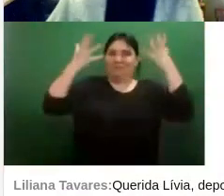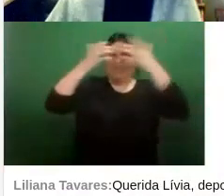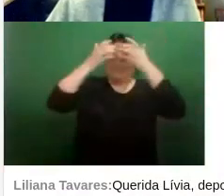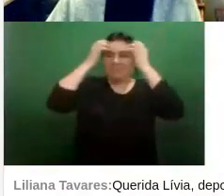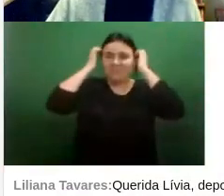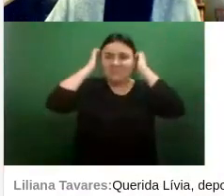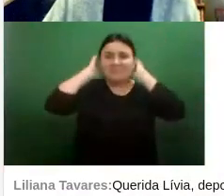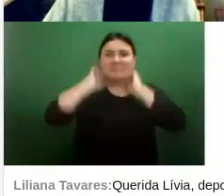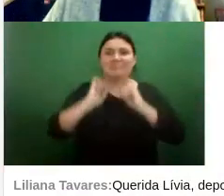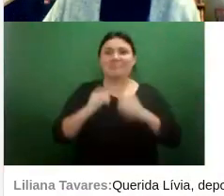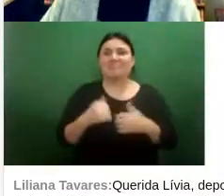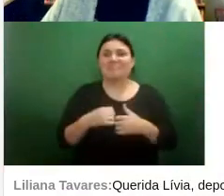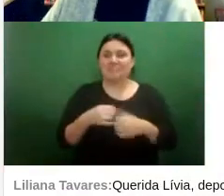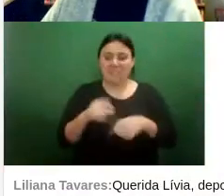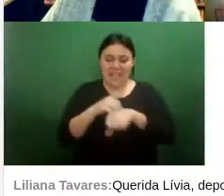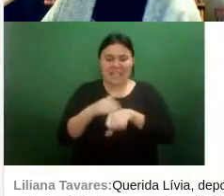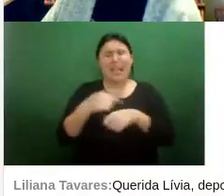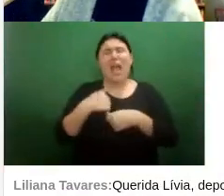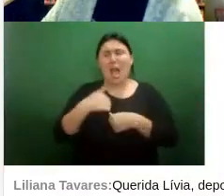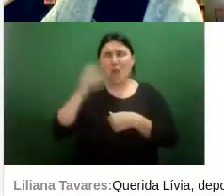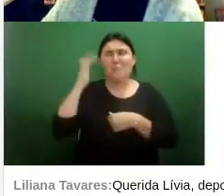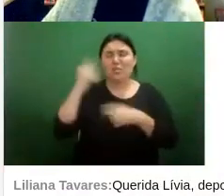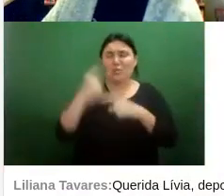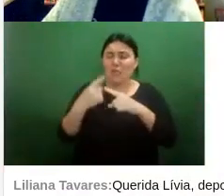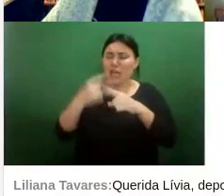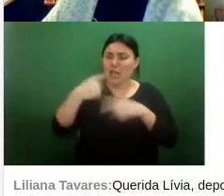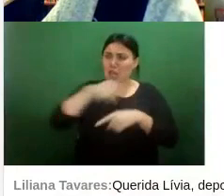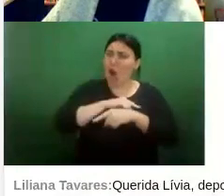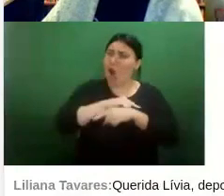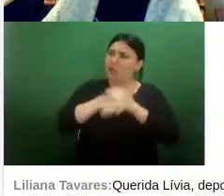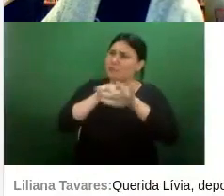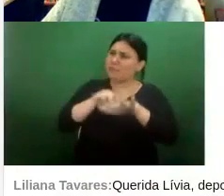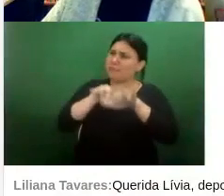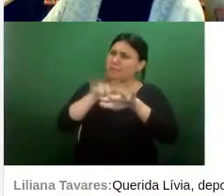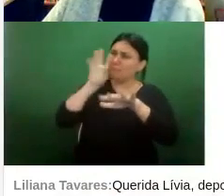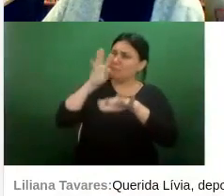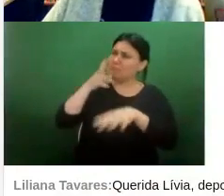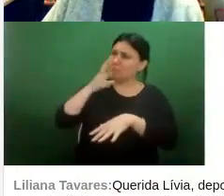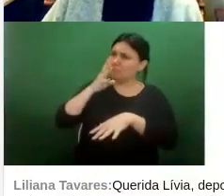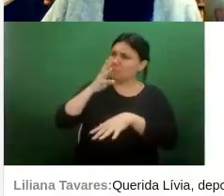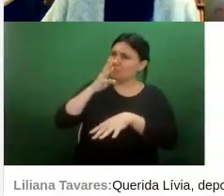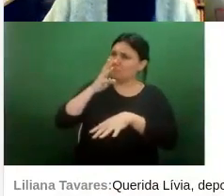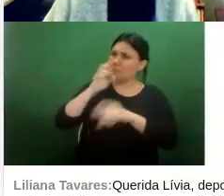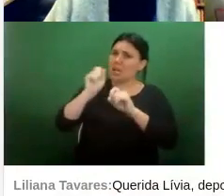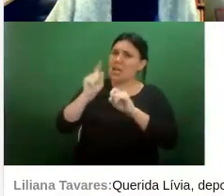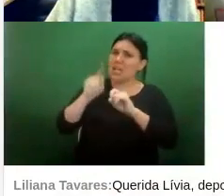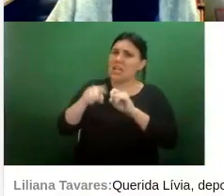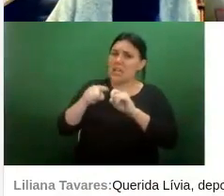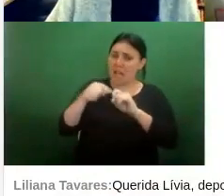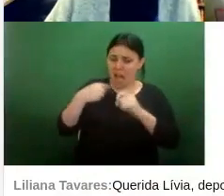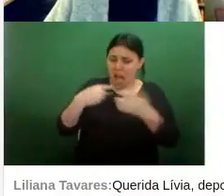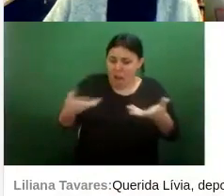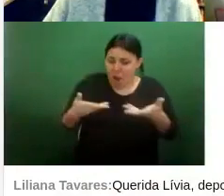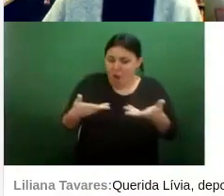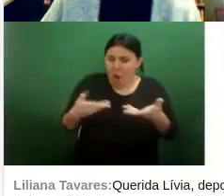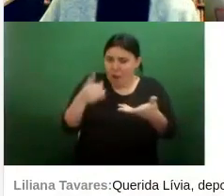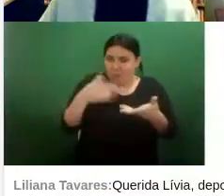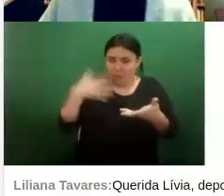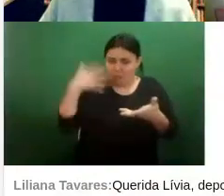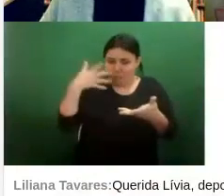Eu imagino, porque nós assistindo a esse fragmento tão pequenininho que é esse curta, nós já ficamos arrepiados